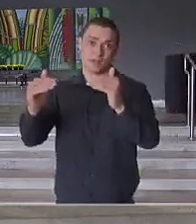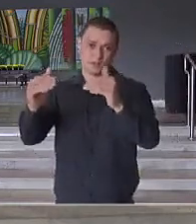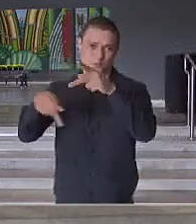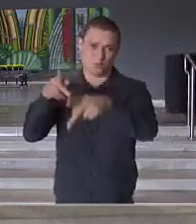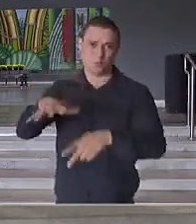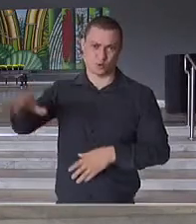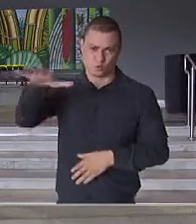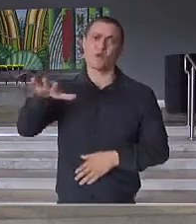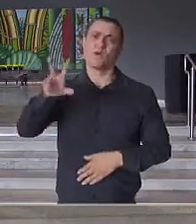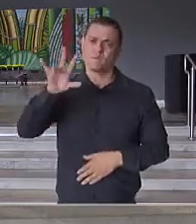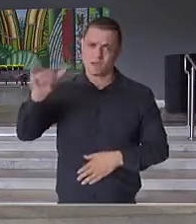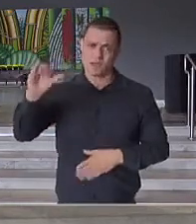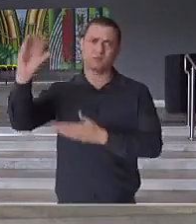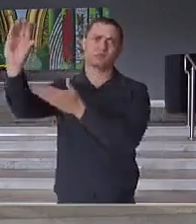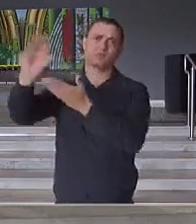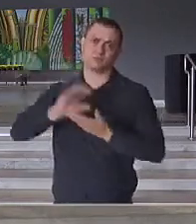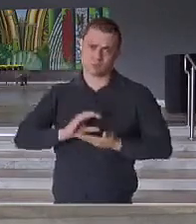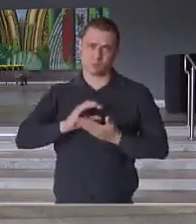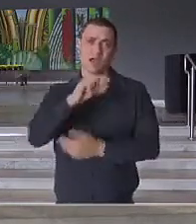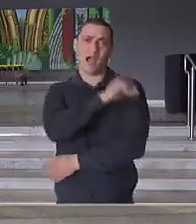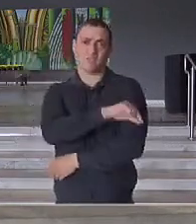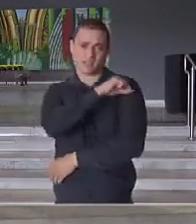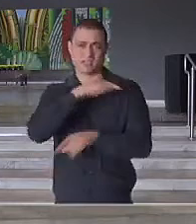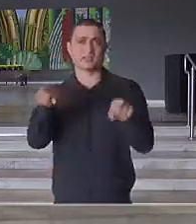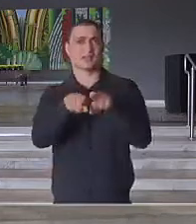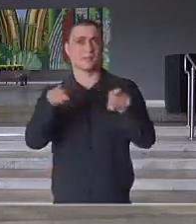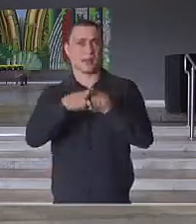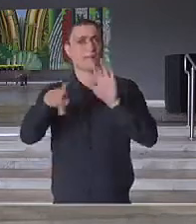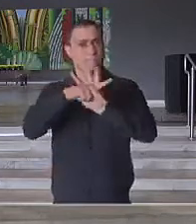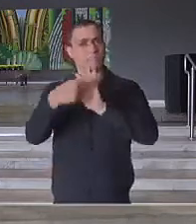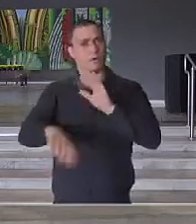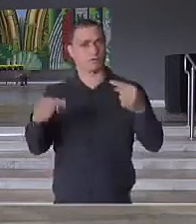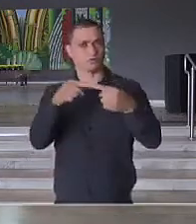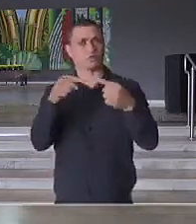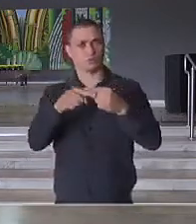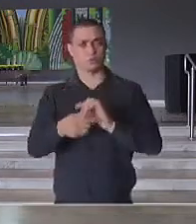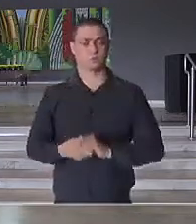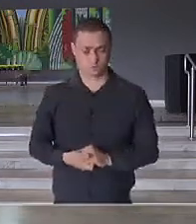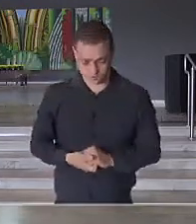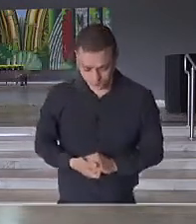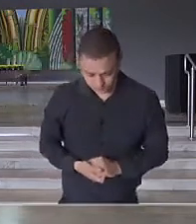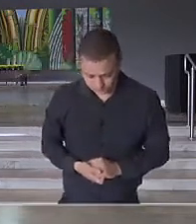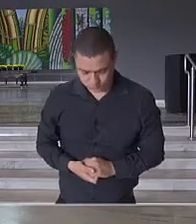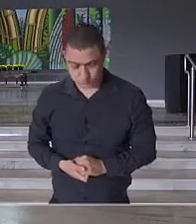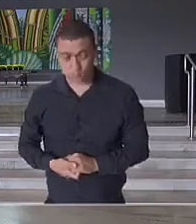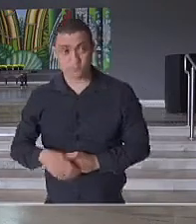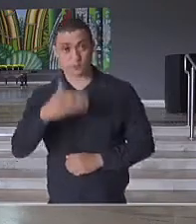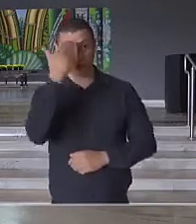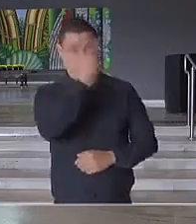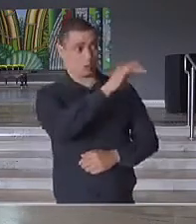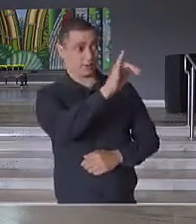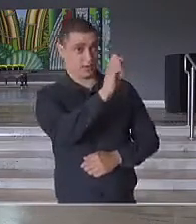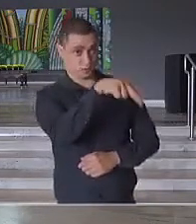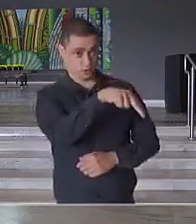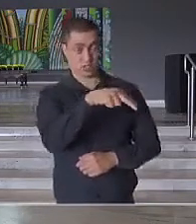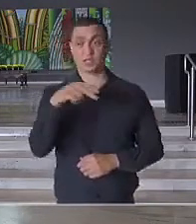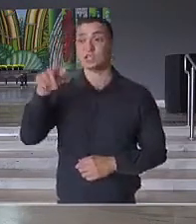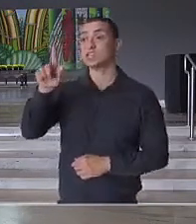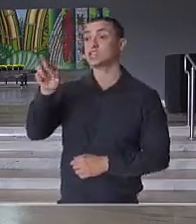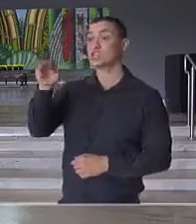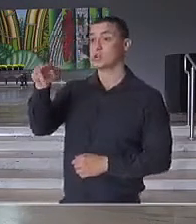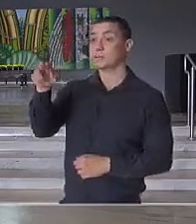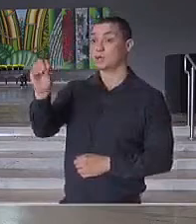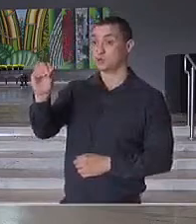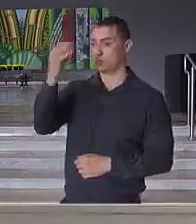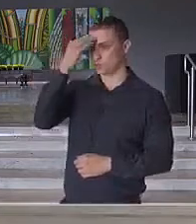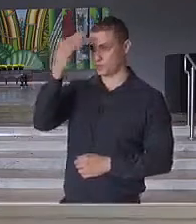população, receberemos sim as doses proporcionais. Muito obrigado, Jean Gorenstein. Germano Oliveira, muito obrigado pela